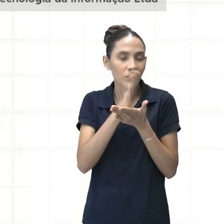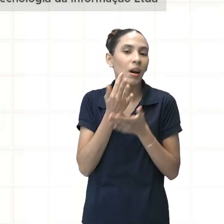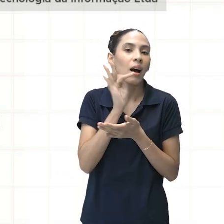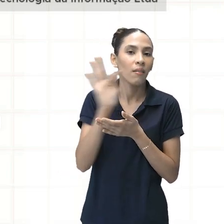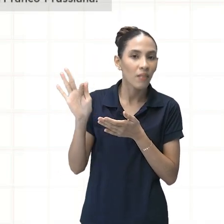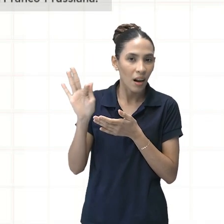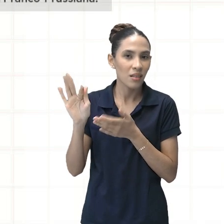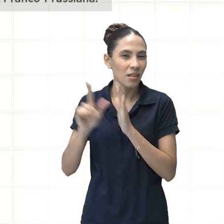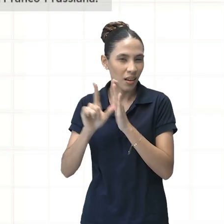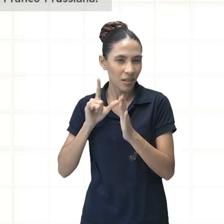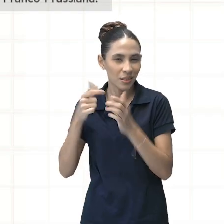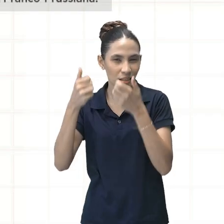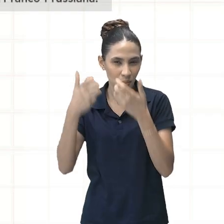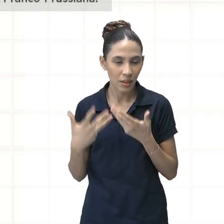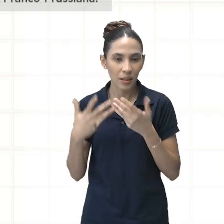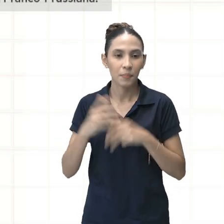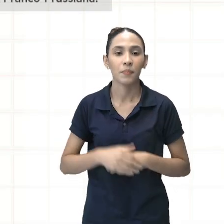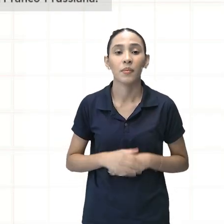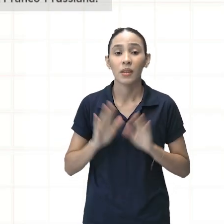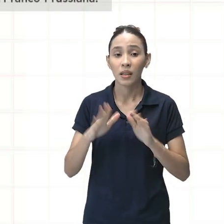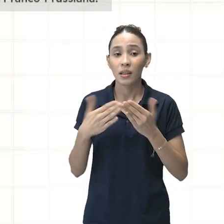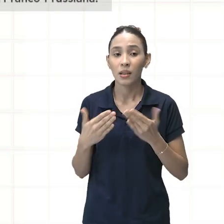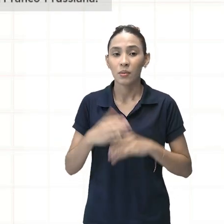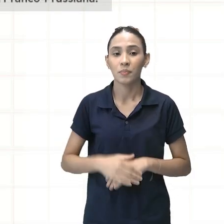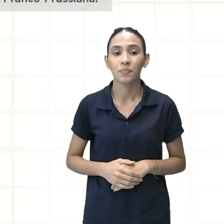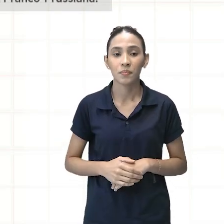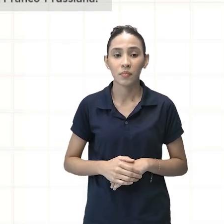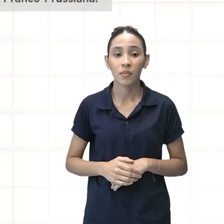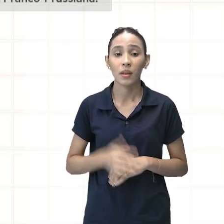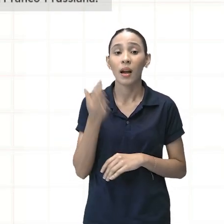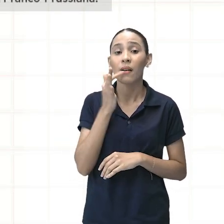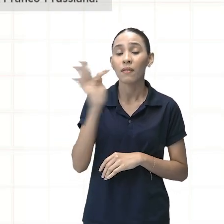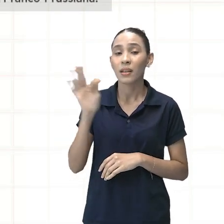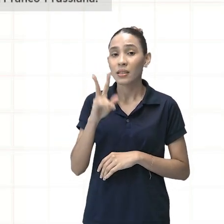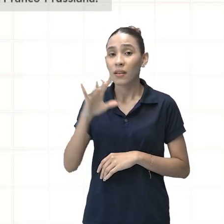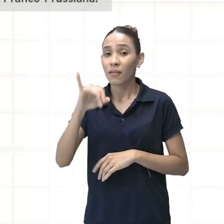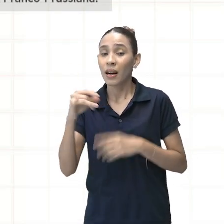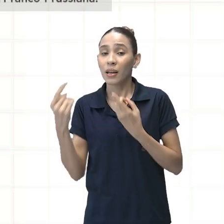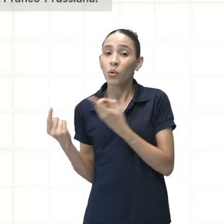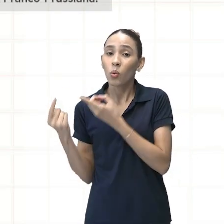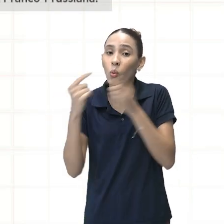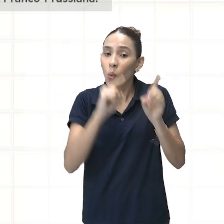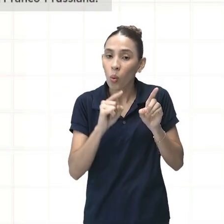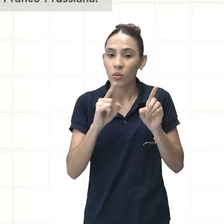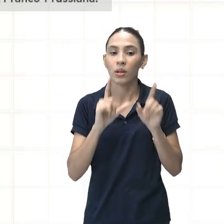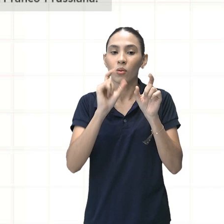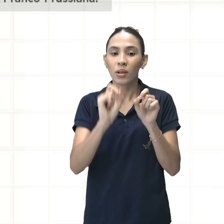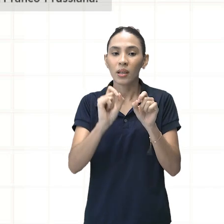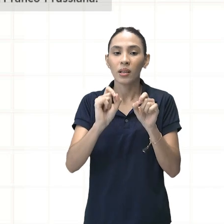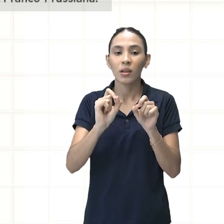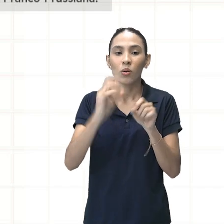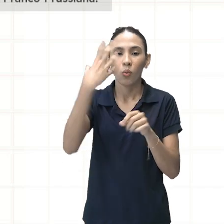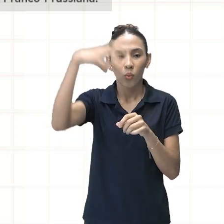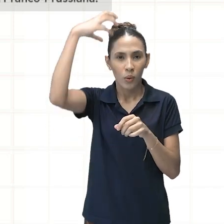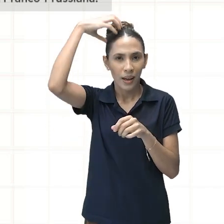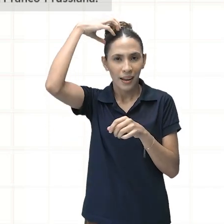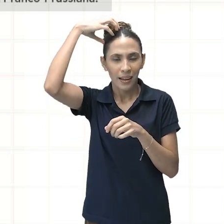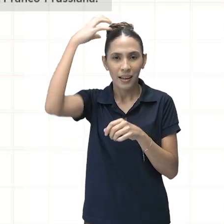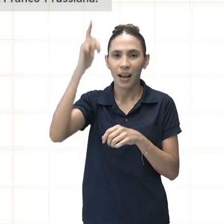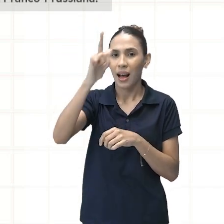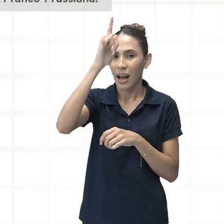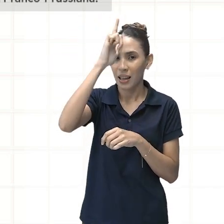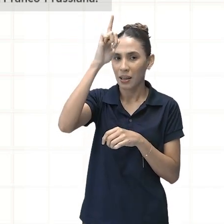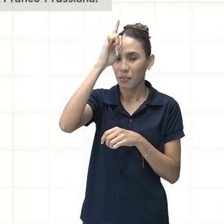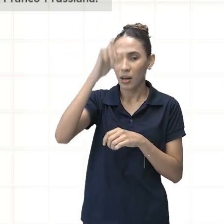como eu falei anteriormente. Então, a França vai se opor à subida de um príncipe alemão